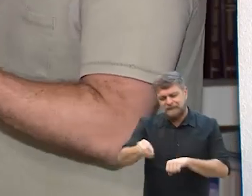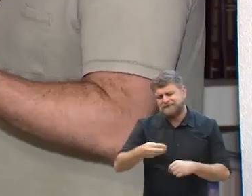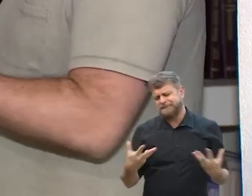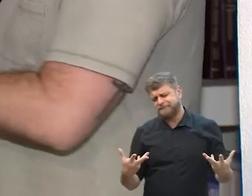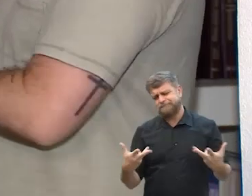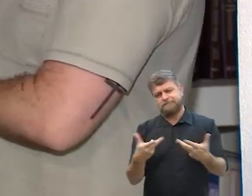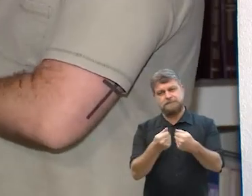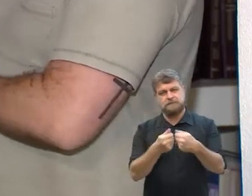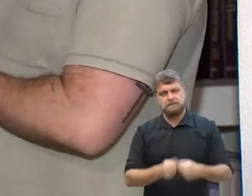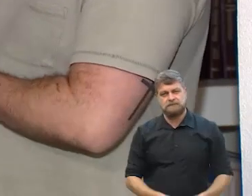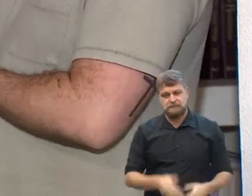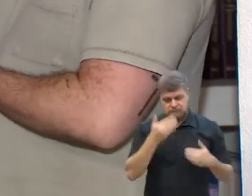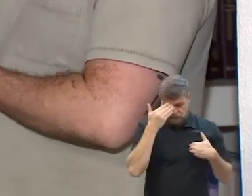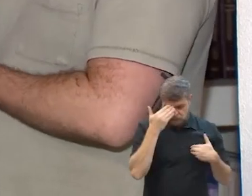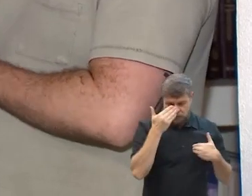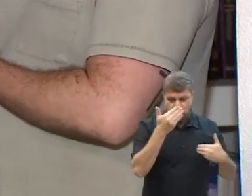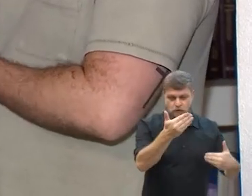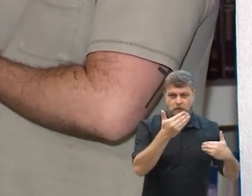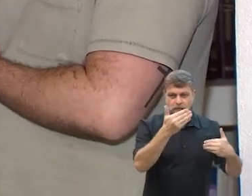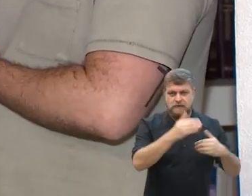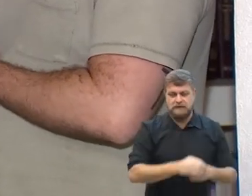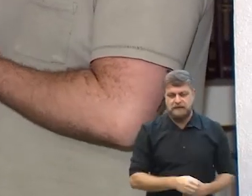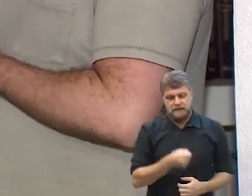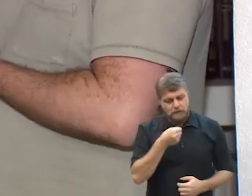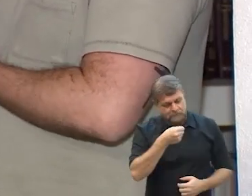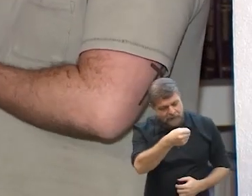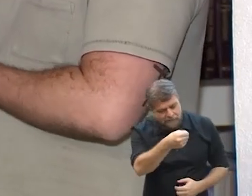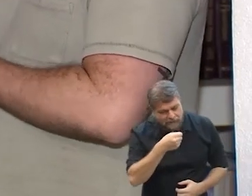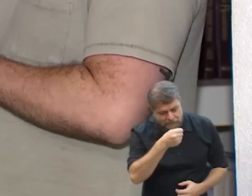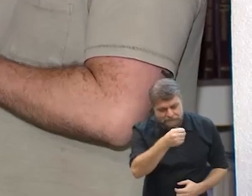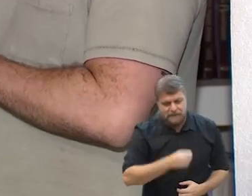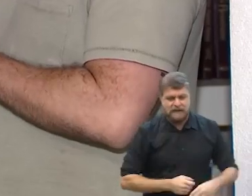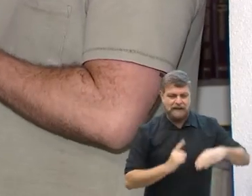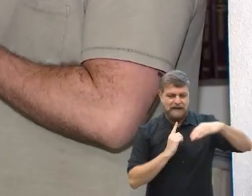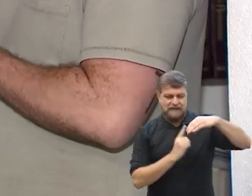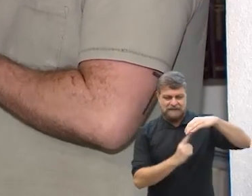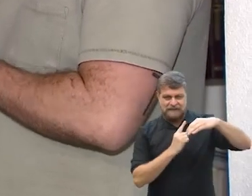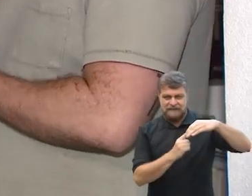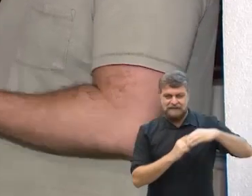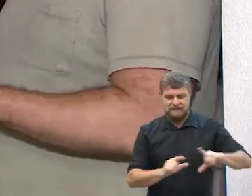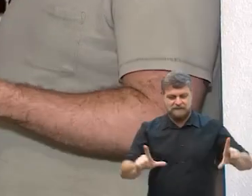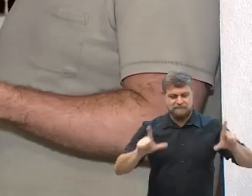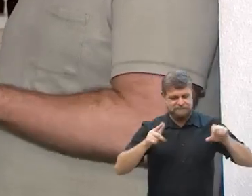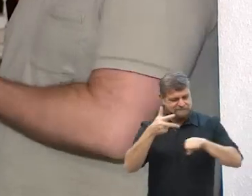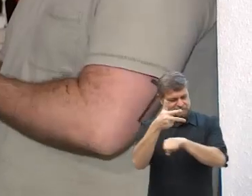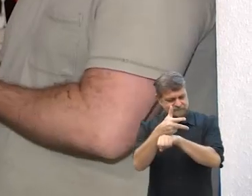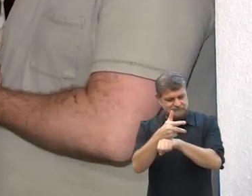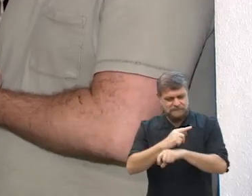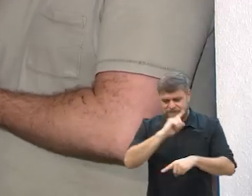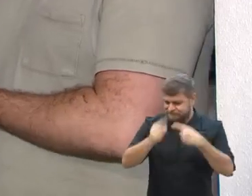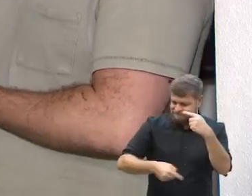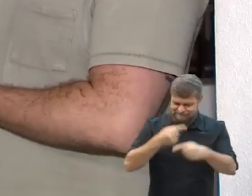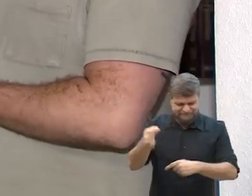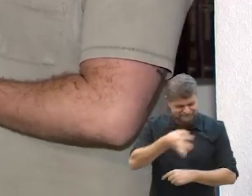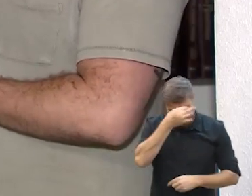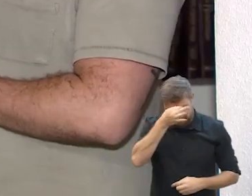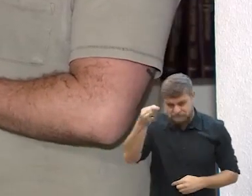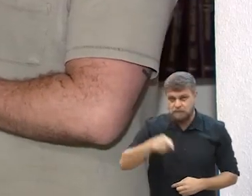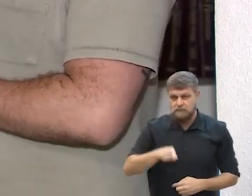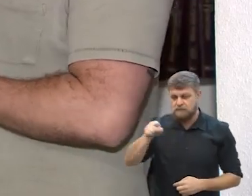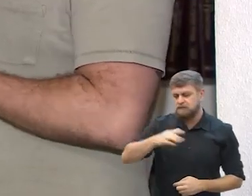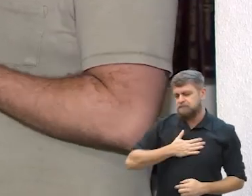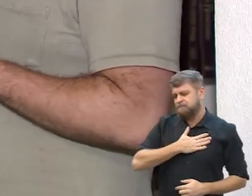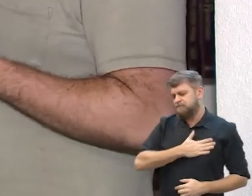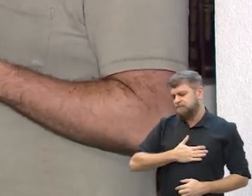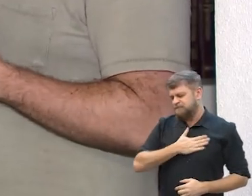Muito obrigado mais uma vez por receber a nossa equipe aqui na clínica e sucesso cada vez mais. Eu que agradeço, você é muito